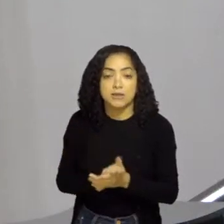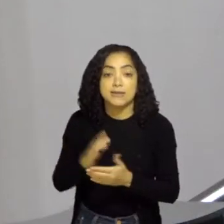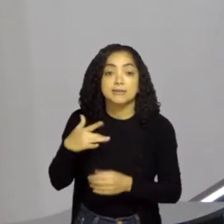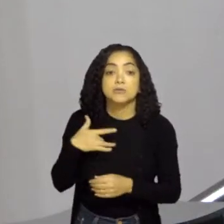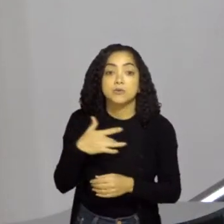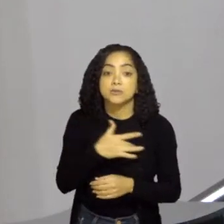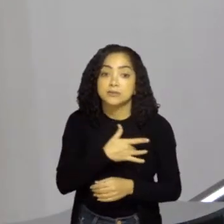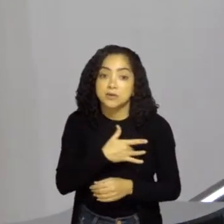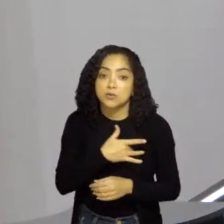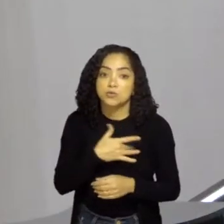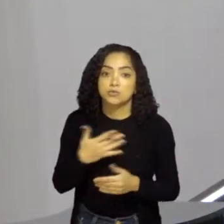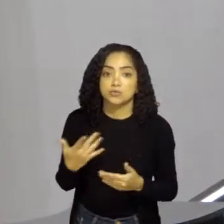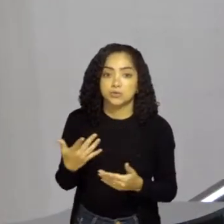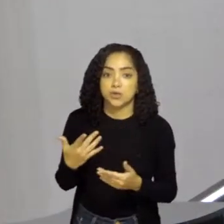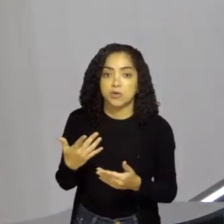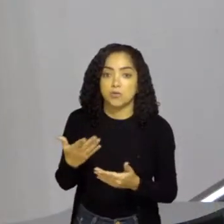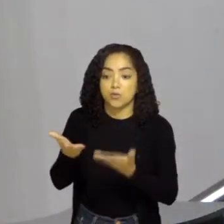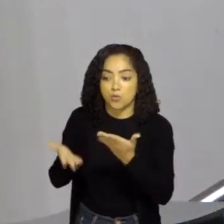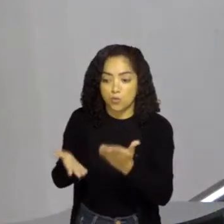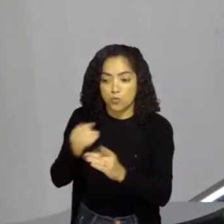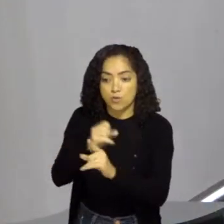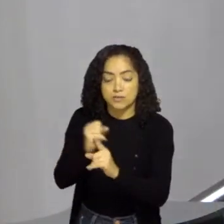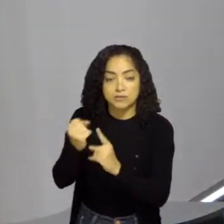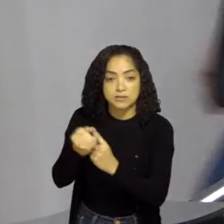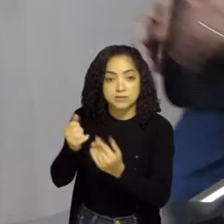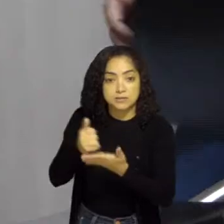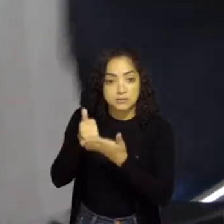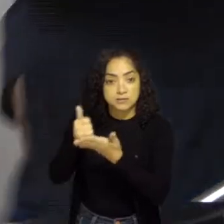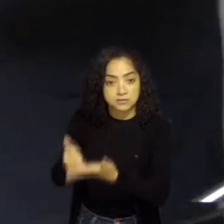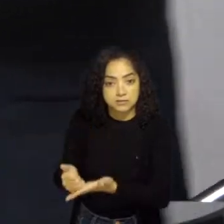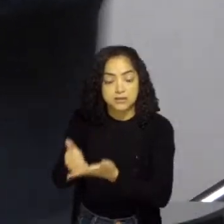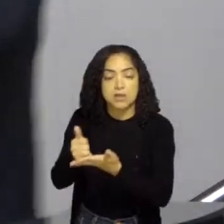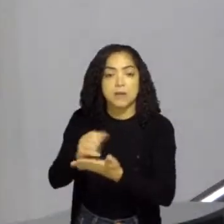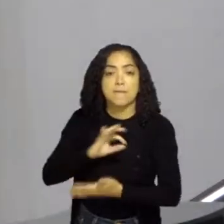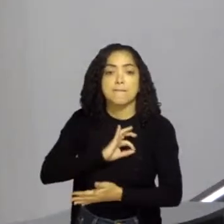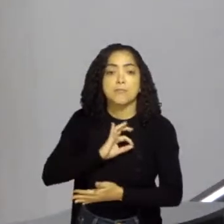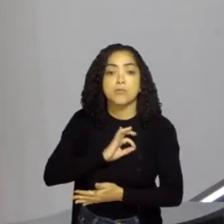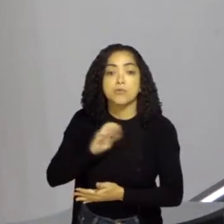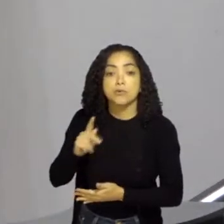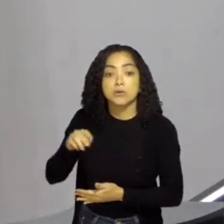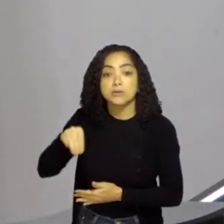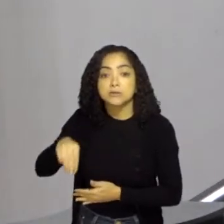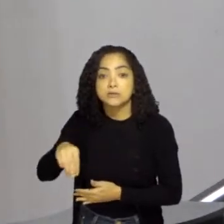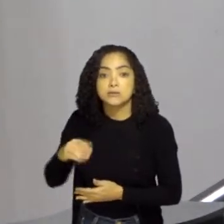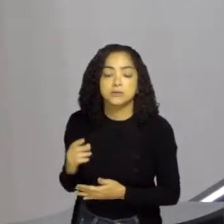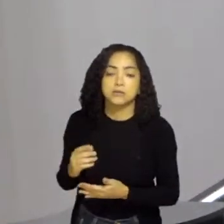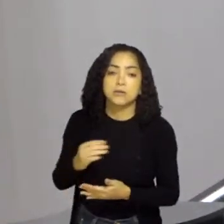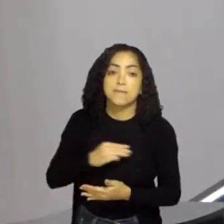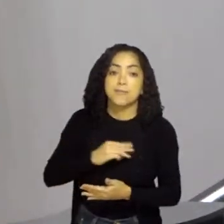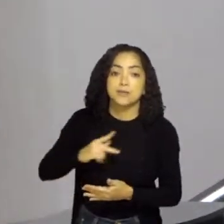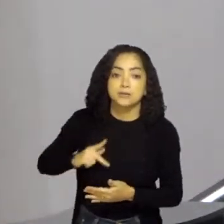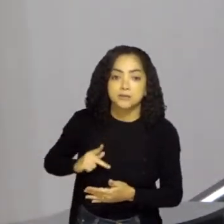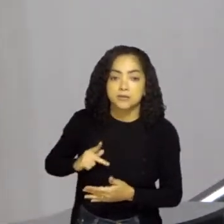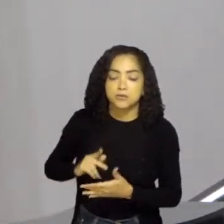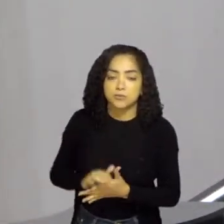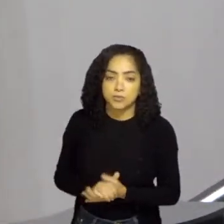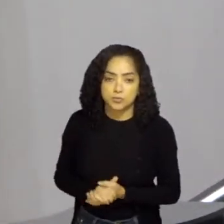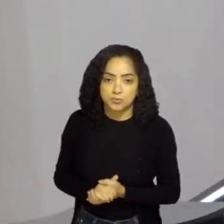com a assistência social, com a Polícia Militar, com o Ministério Público,